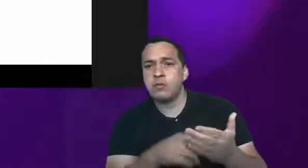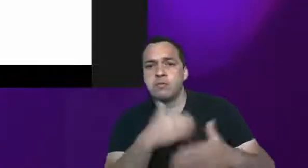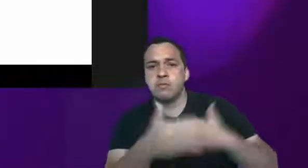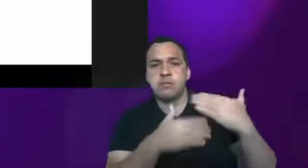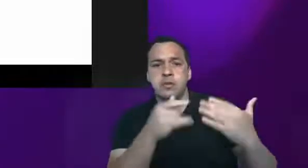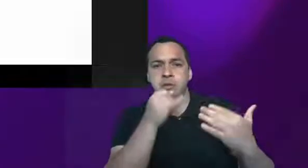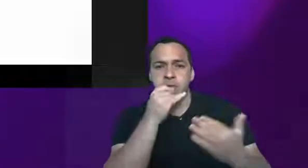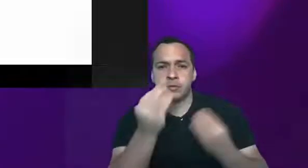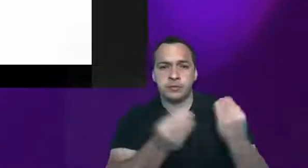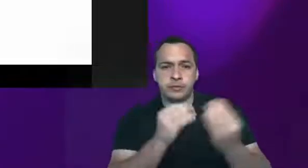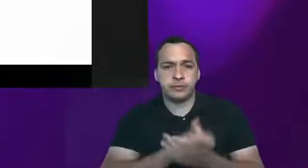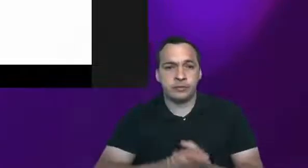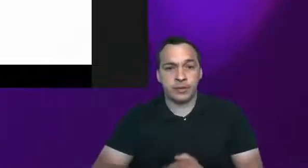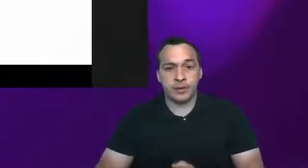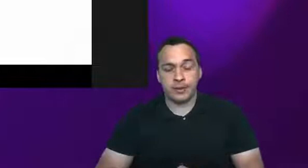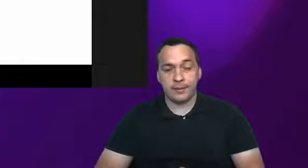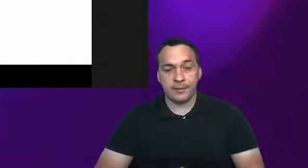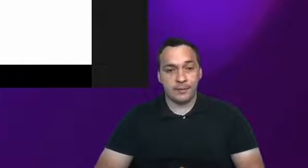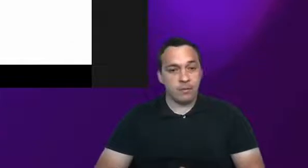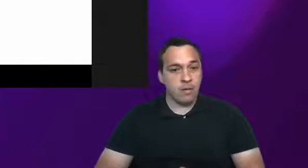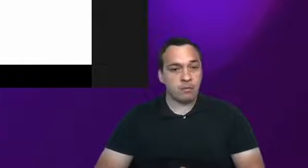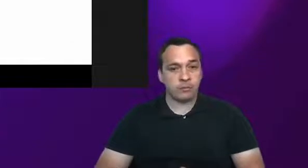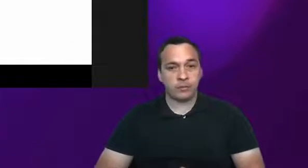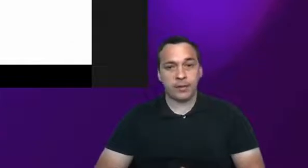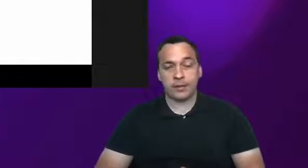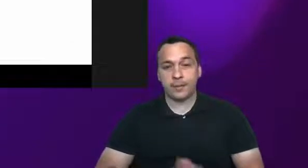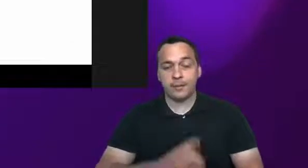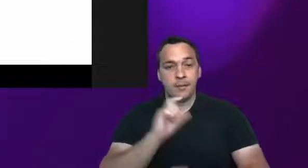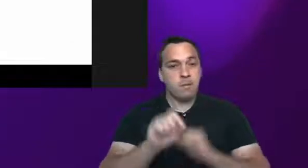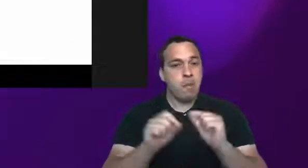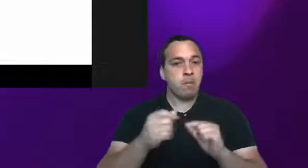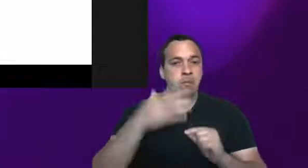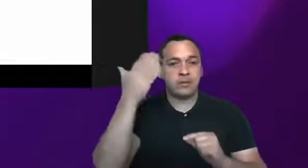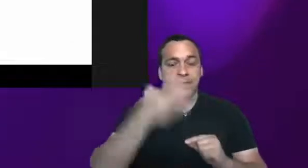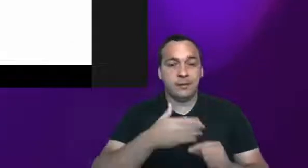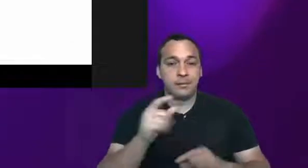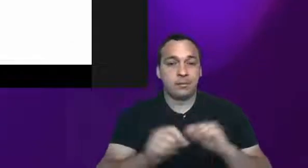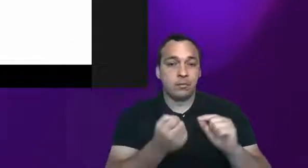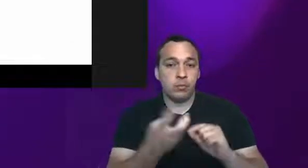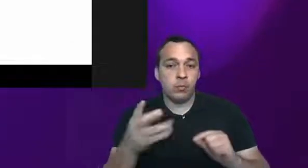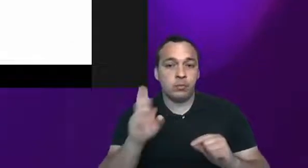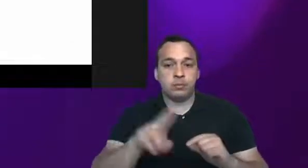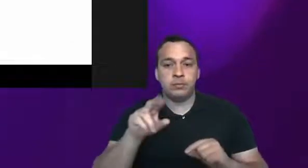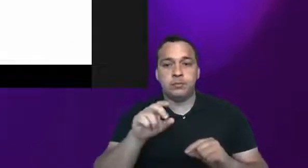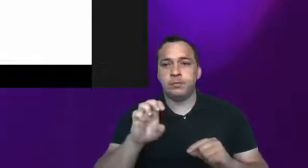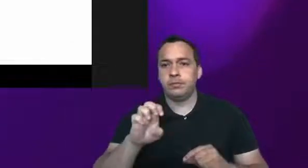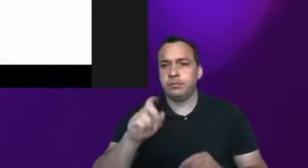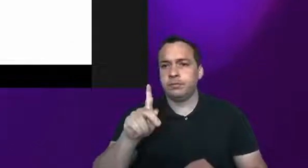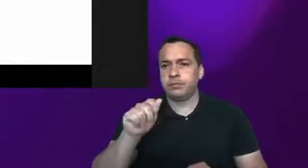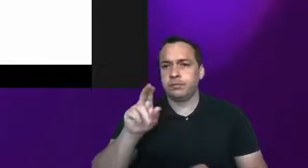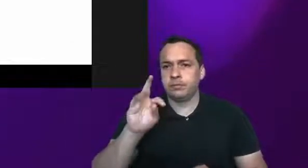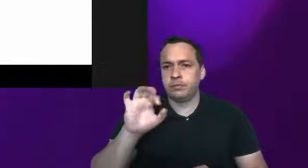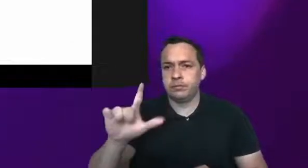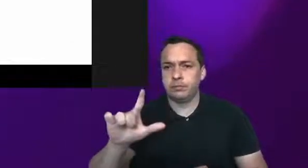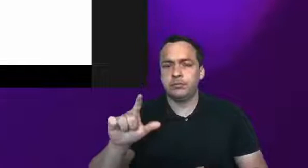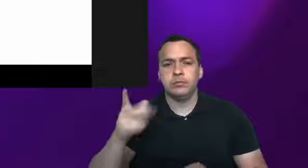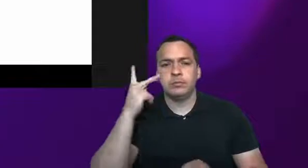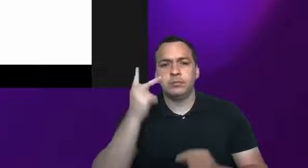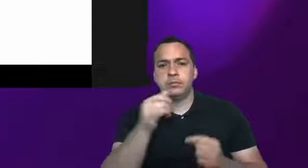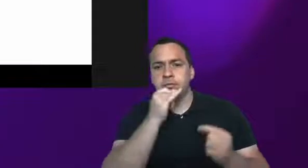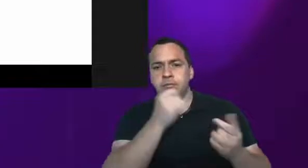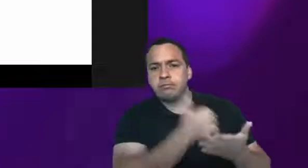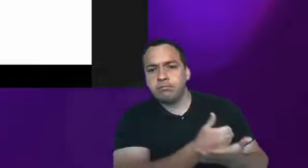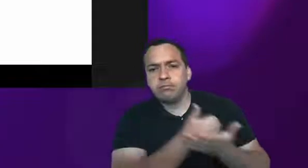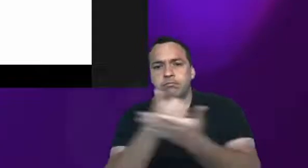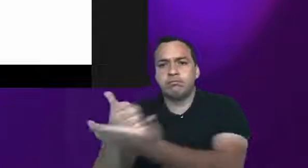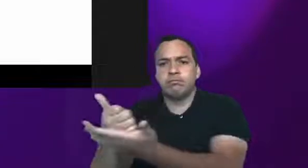RAPID mostra-nos também que se podem utilizar enxertos parciais para transplantar estes doentes,